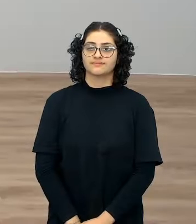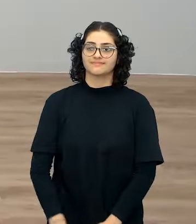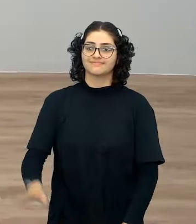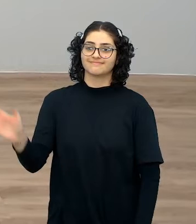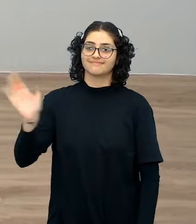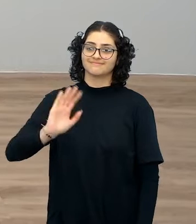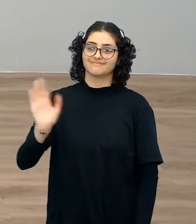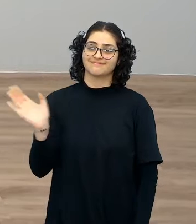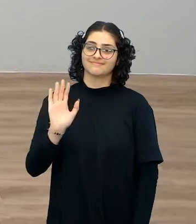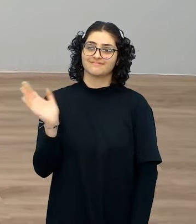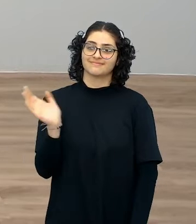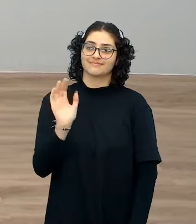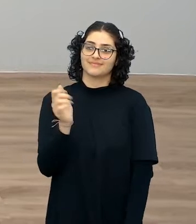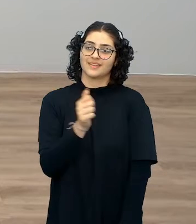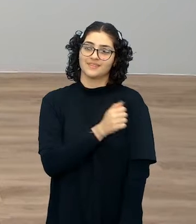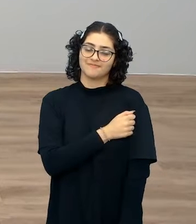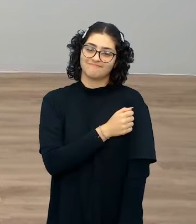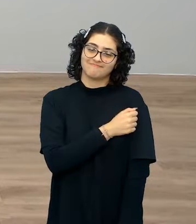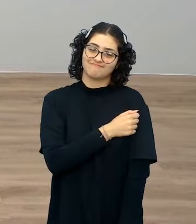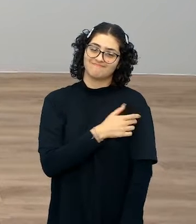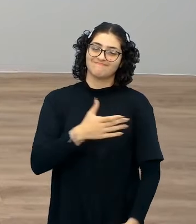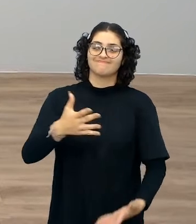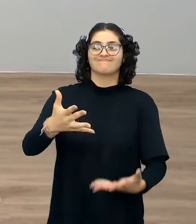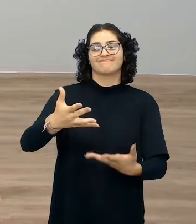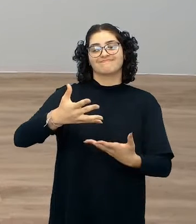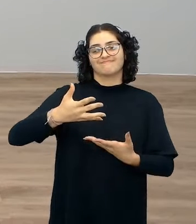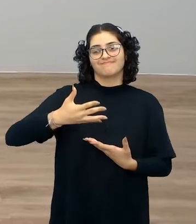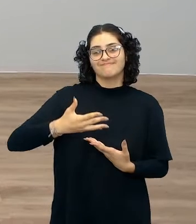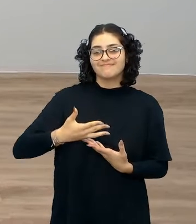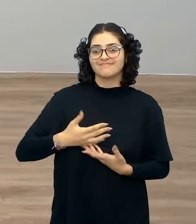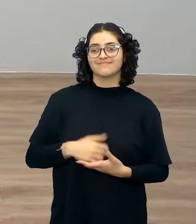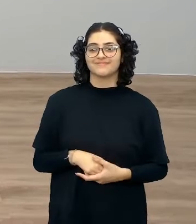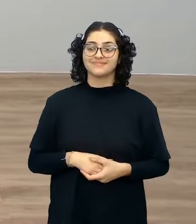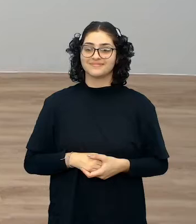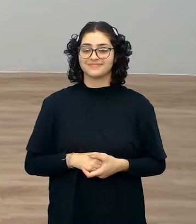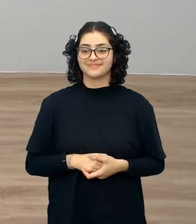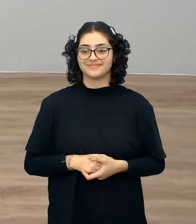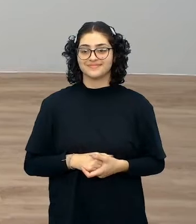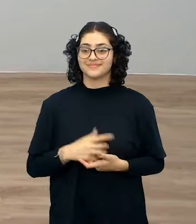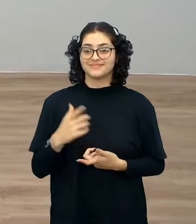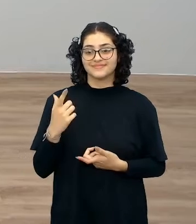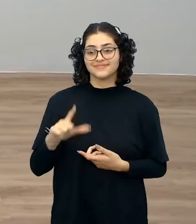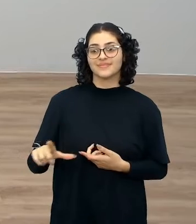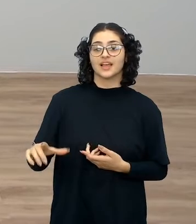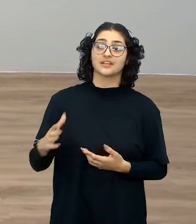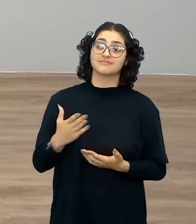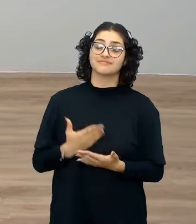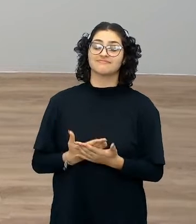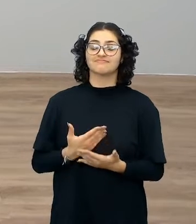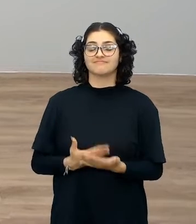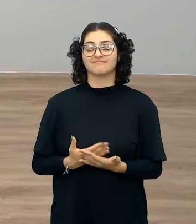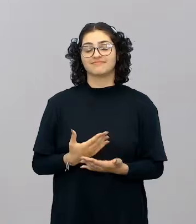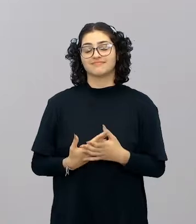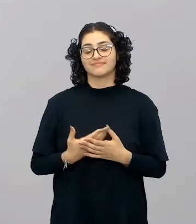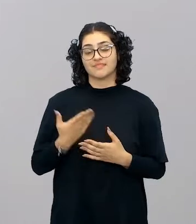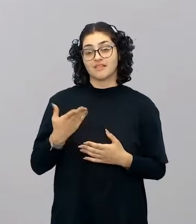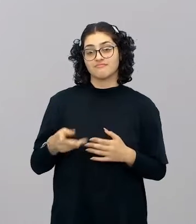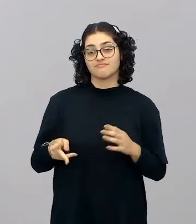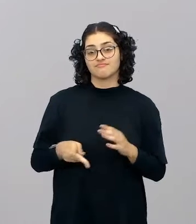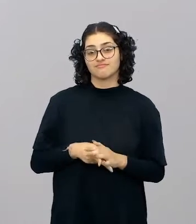Olá, alunos! Olá, estudantes! Sejam todos muito bem-vindos a mais uma aula do nosso